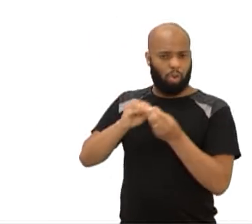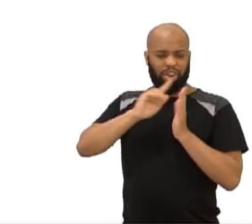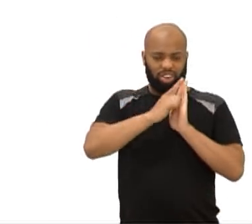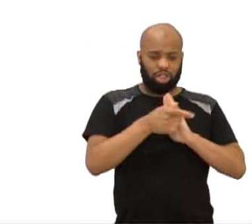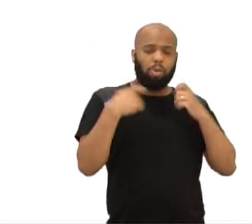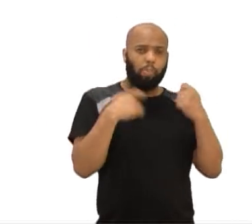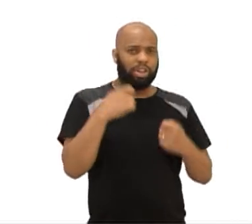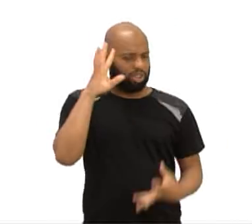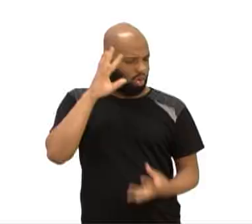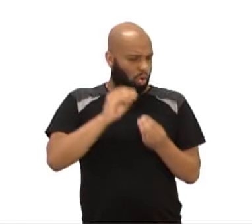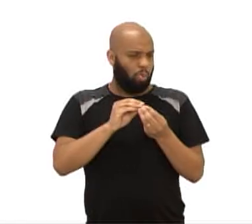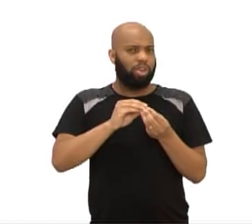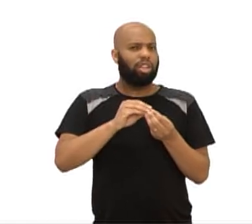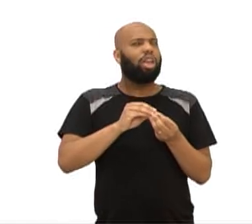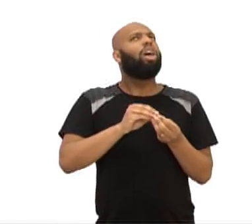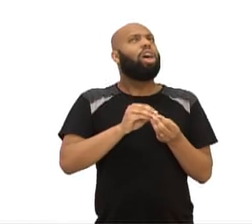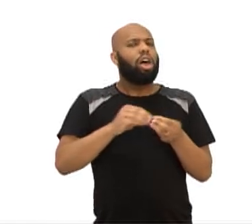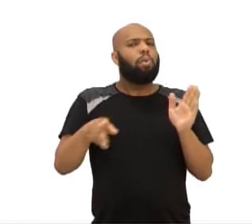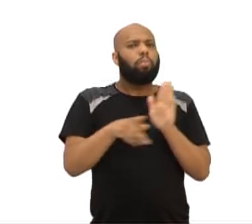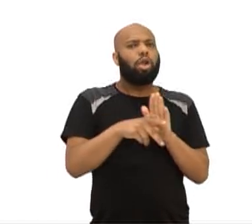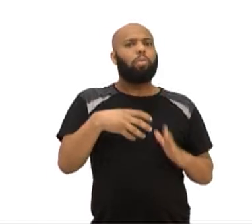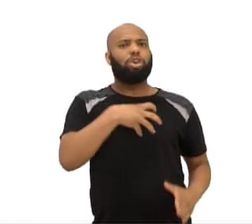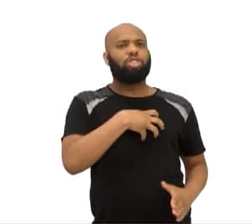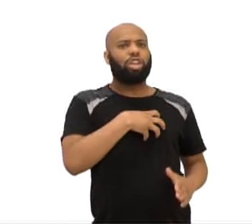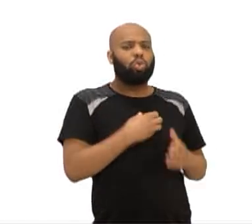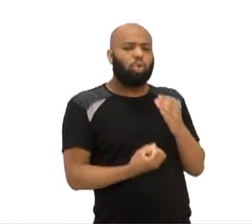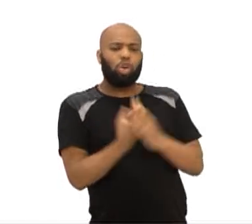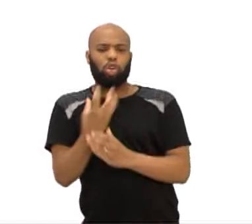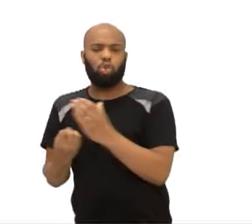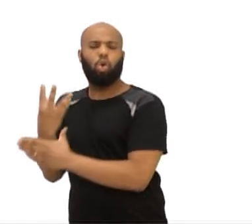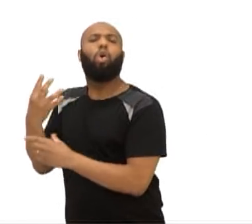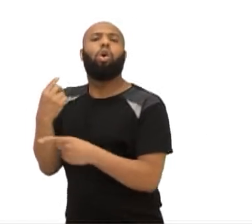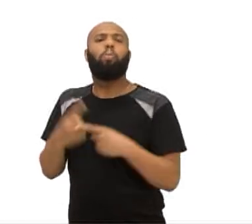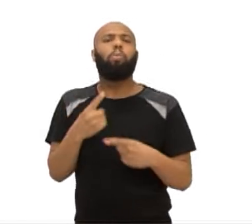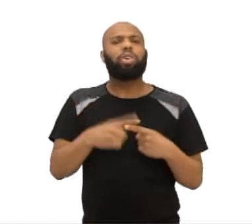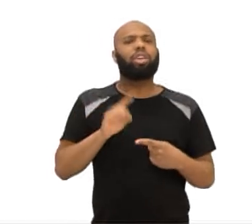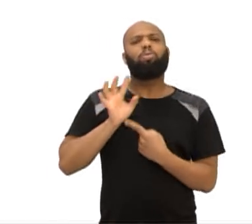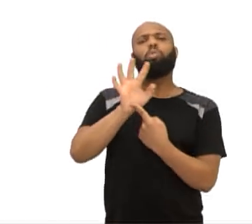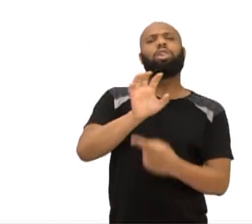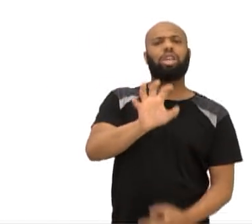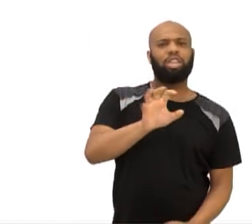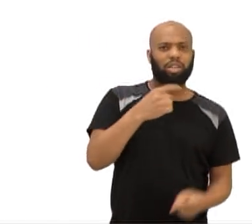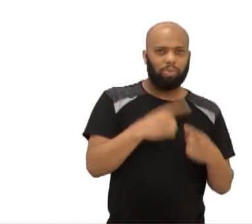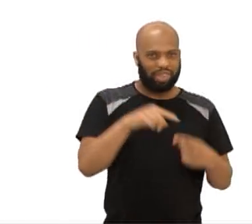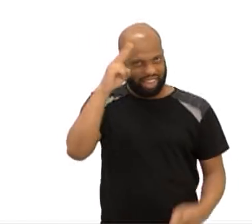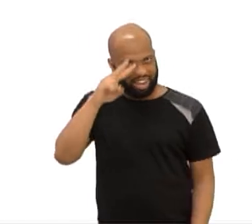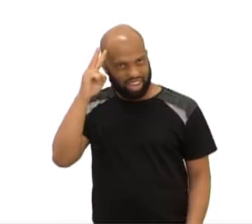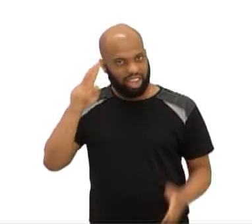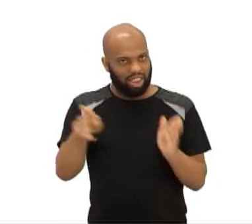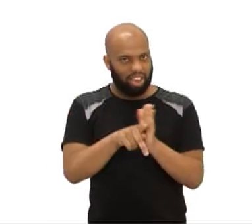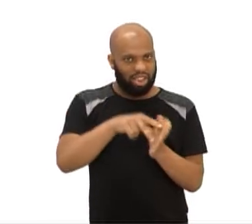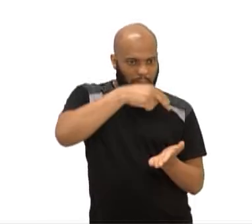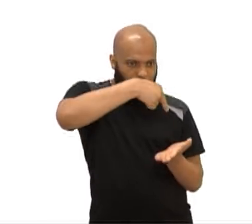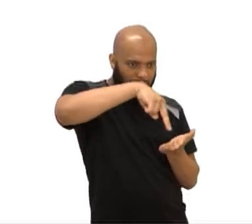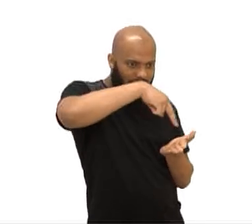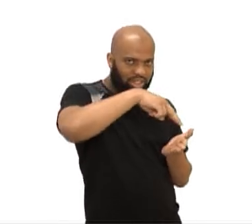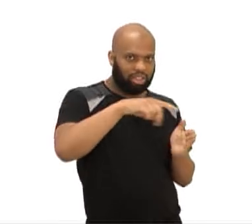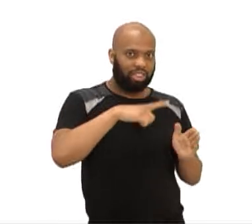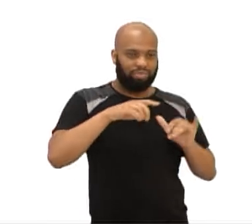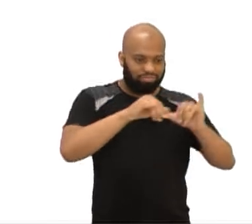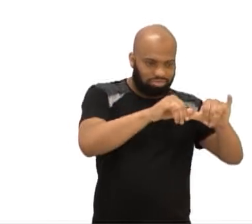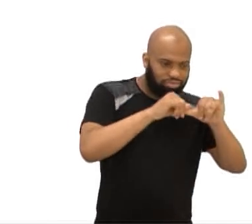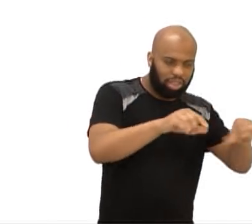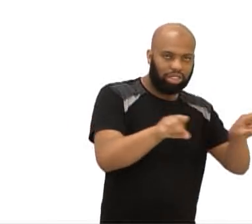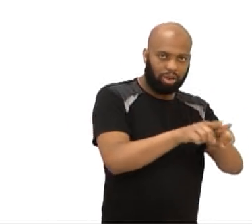requer interpretação de contexto de produção. Por que eu trouxe isso para vocês? Lembram do panfleto de